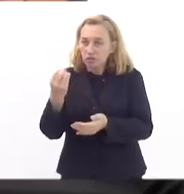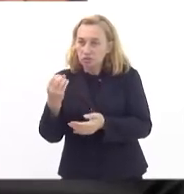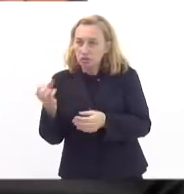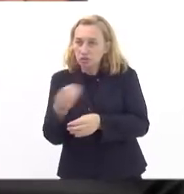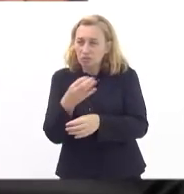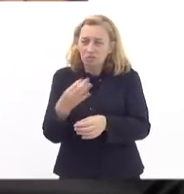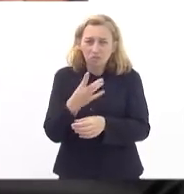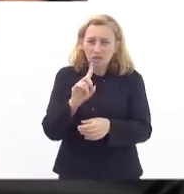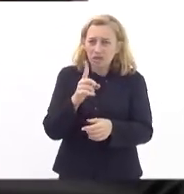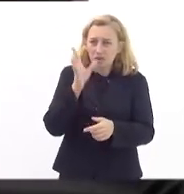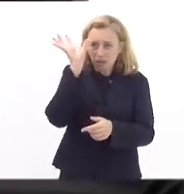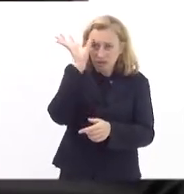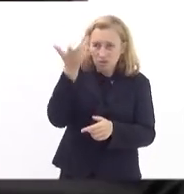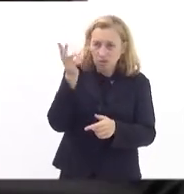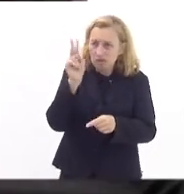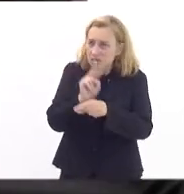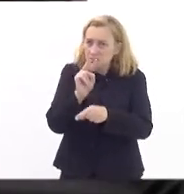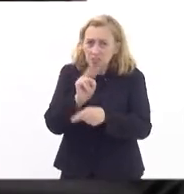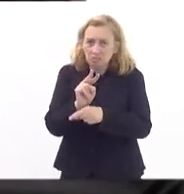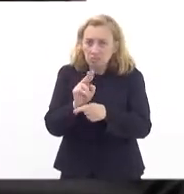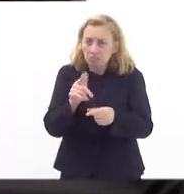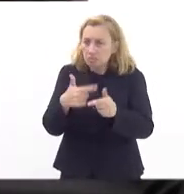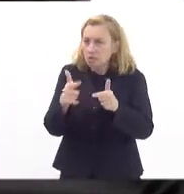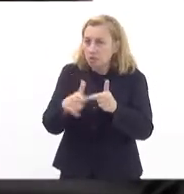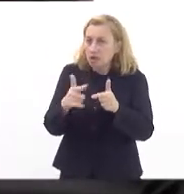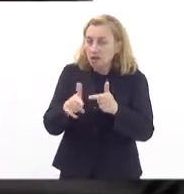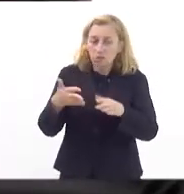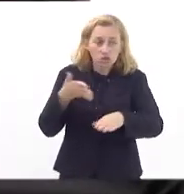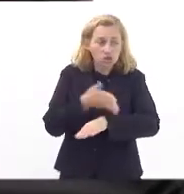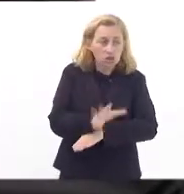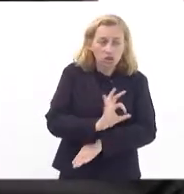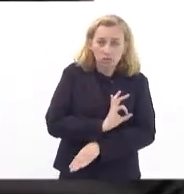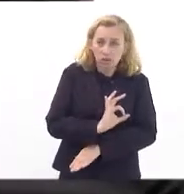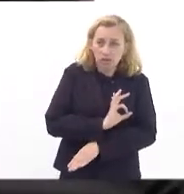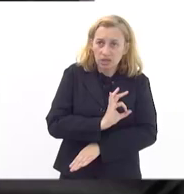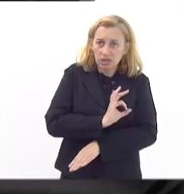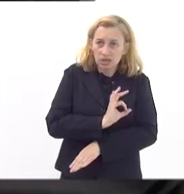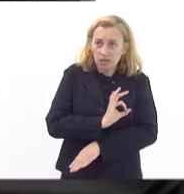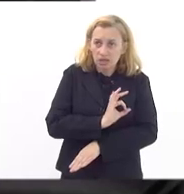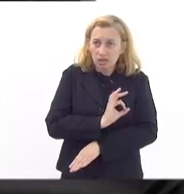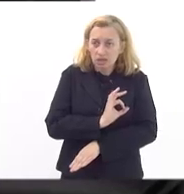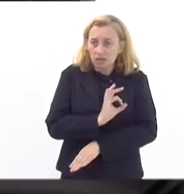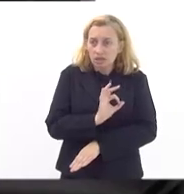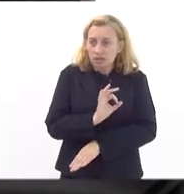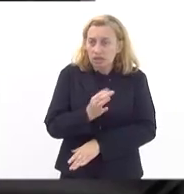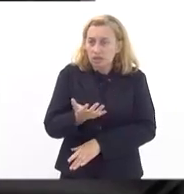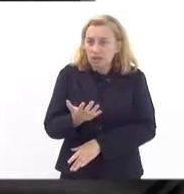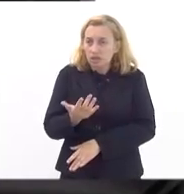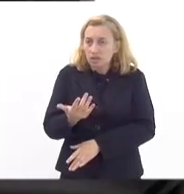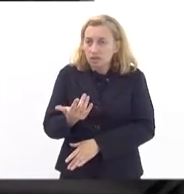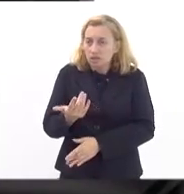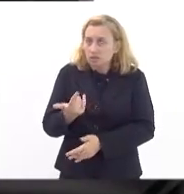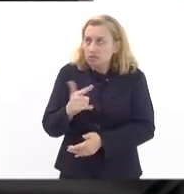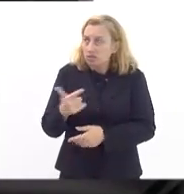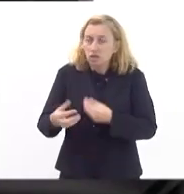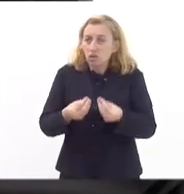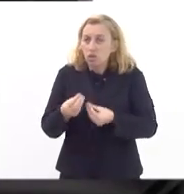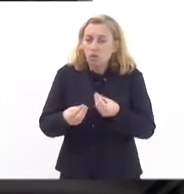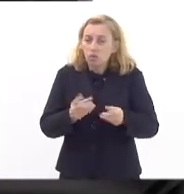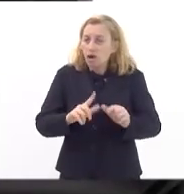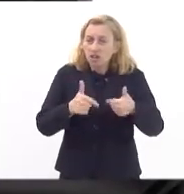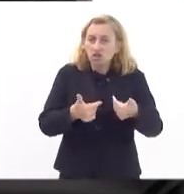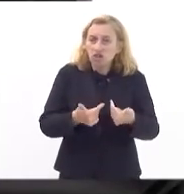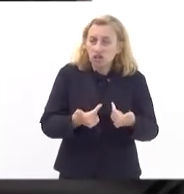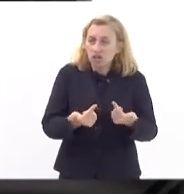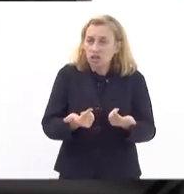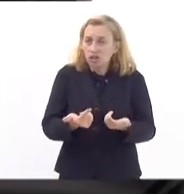resolver o problema do monitoramento e quanto chega a polícia militar para fazer ocorrência de uma polícia militar não tem bola de cristal e